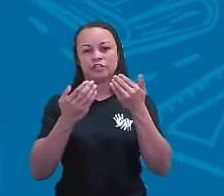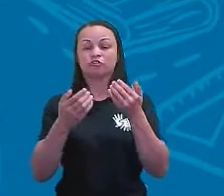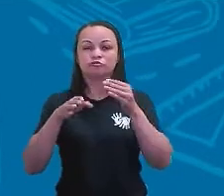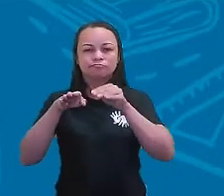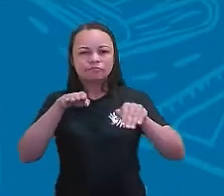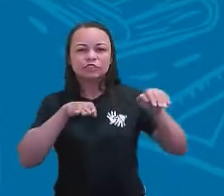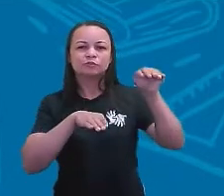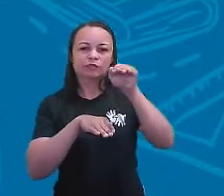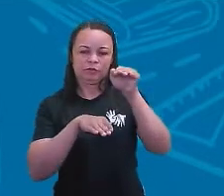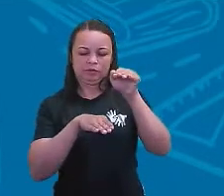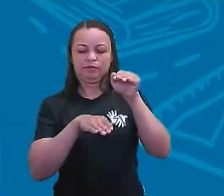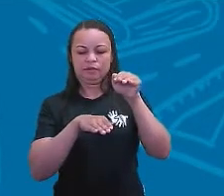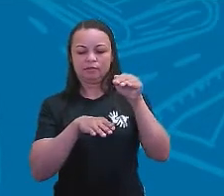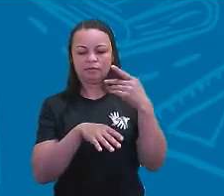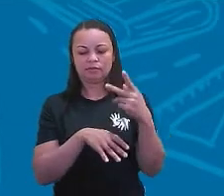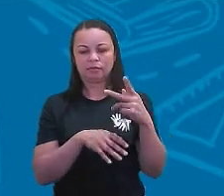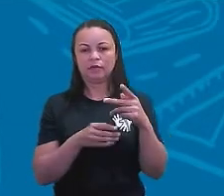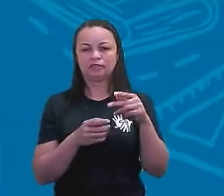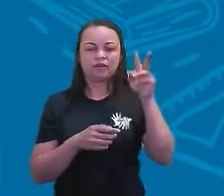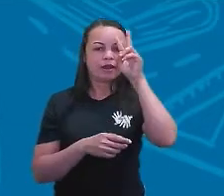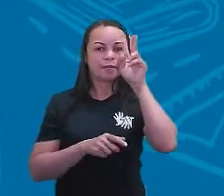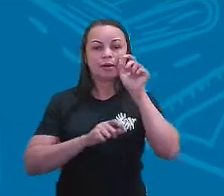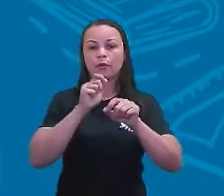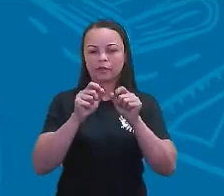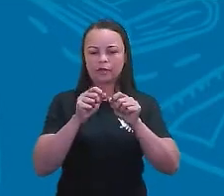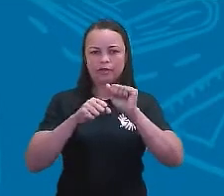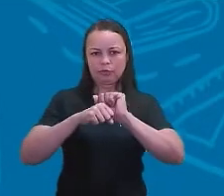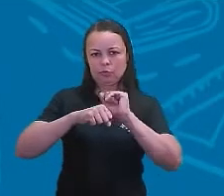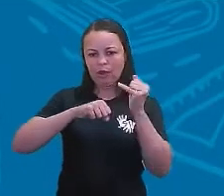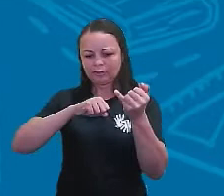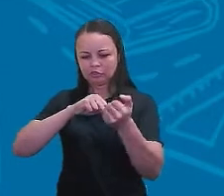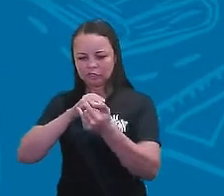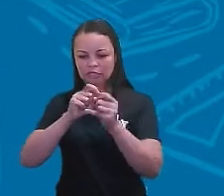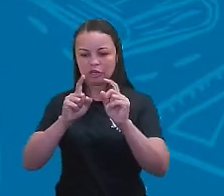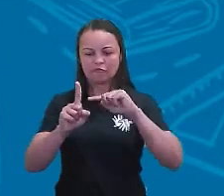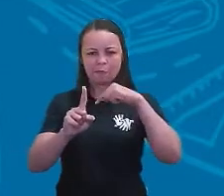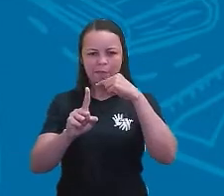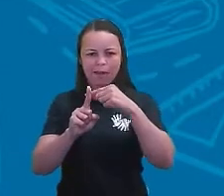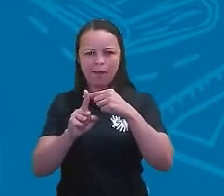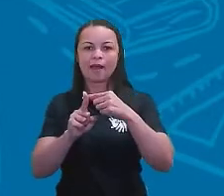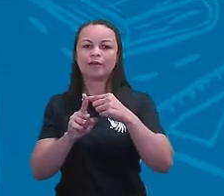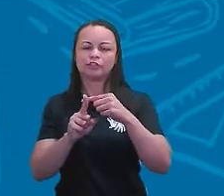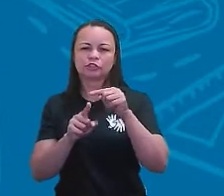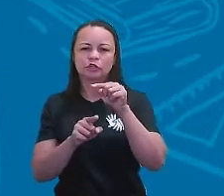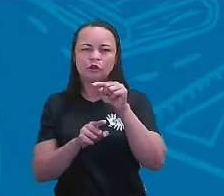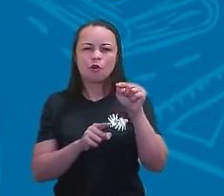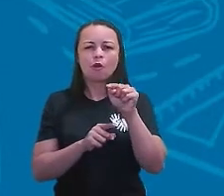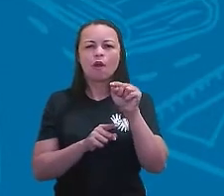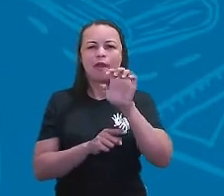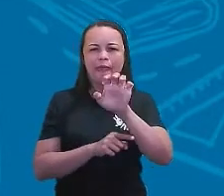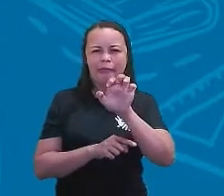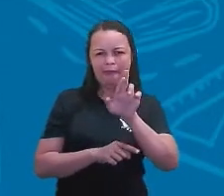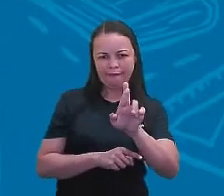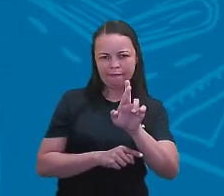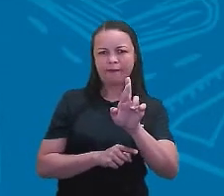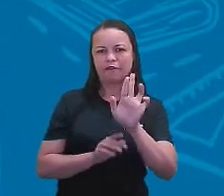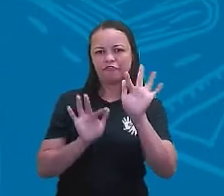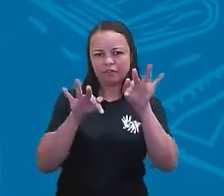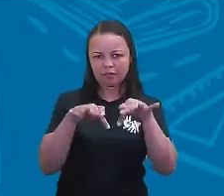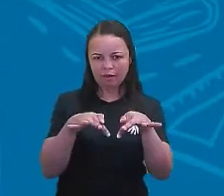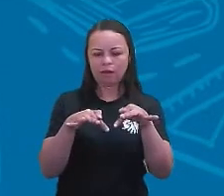de superioridade, a gente vai lembrar sempre adjetivo mais um final